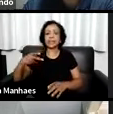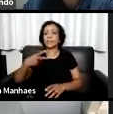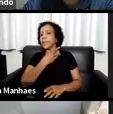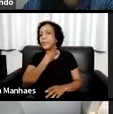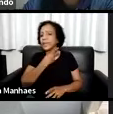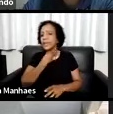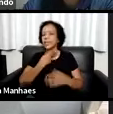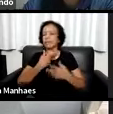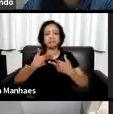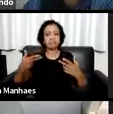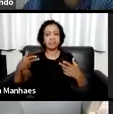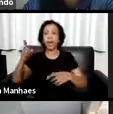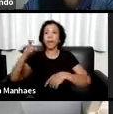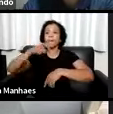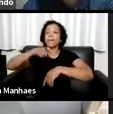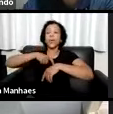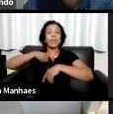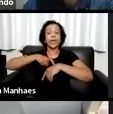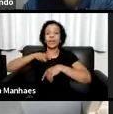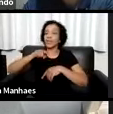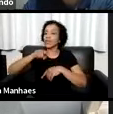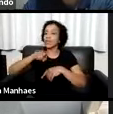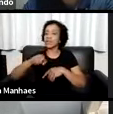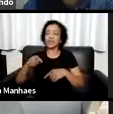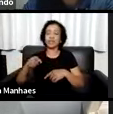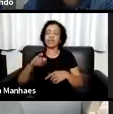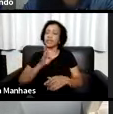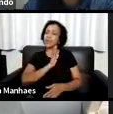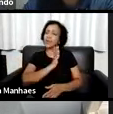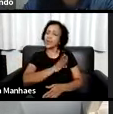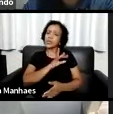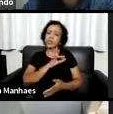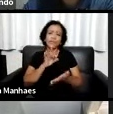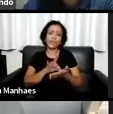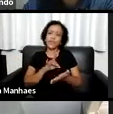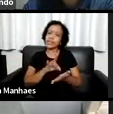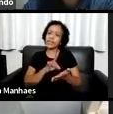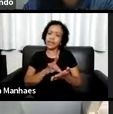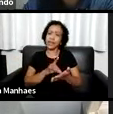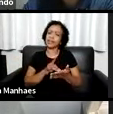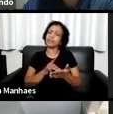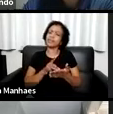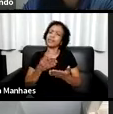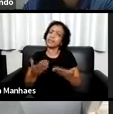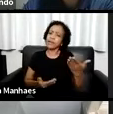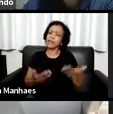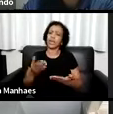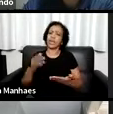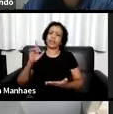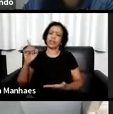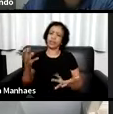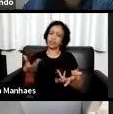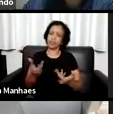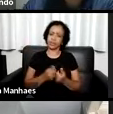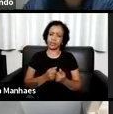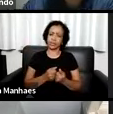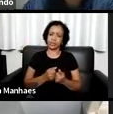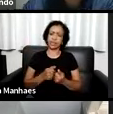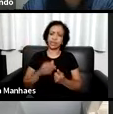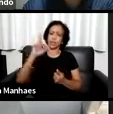momento para, de todo o seu coração, servir ao Senhor Jesus. Que Ele nos conceda